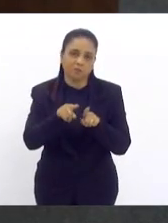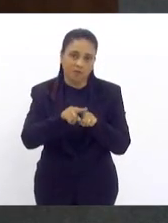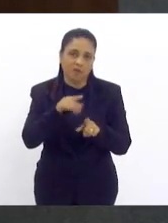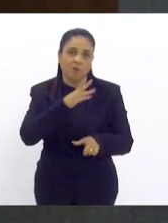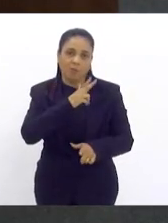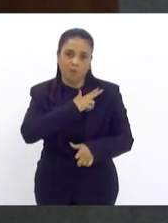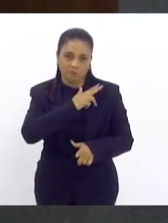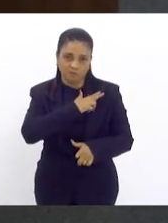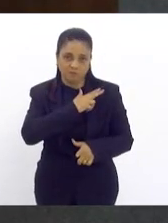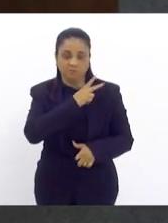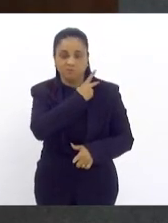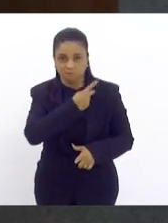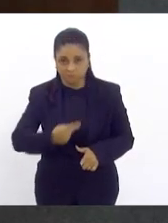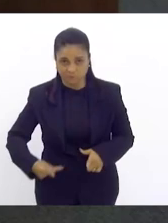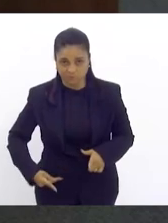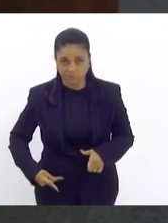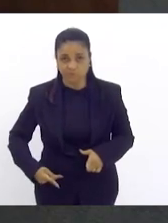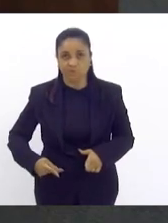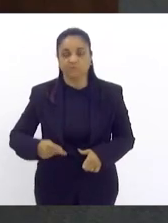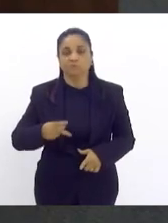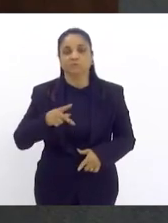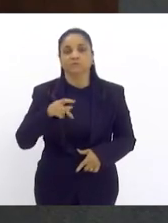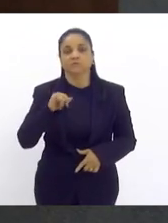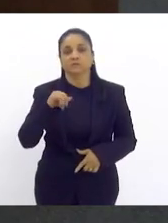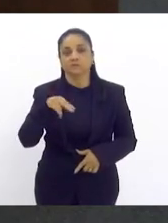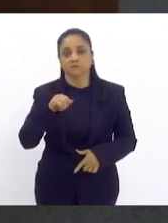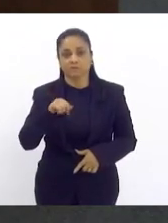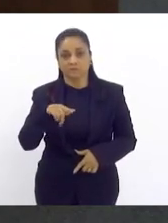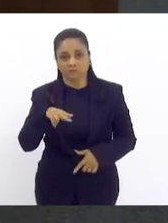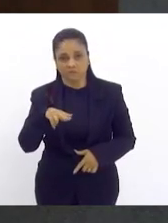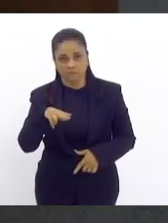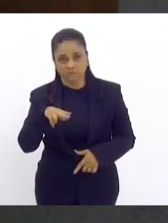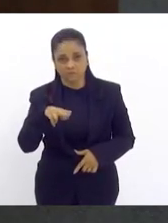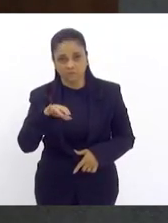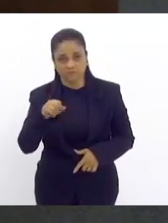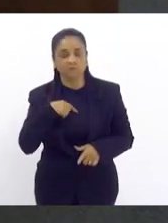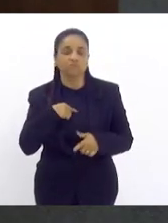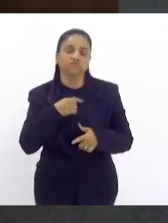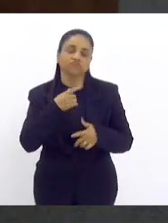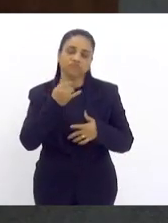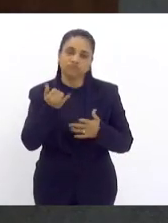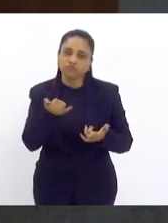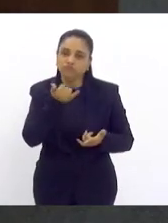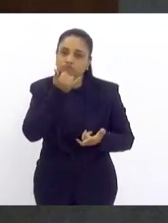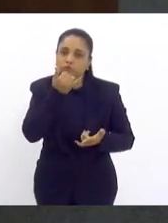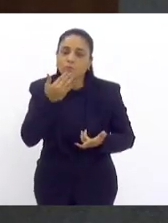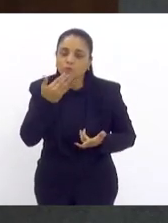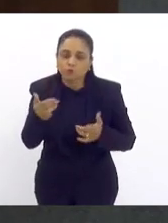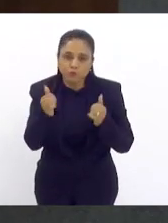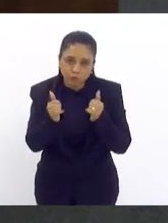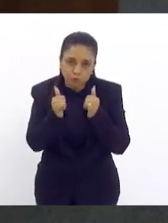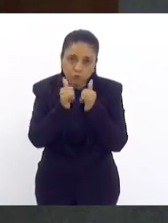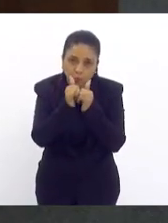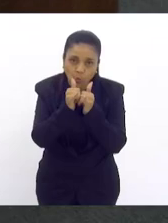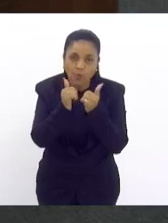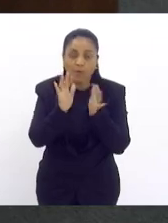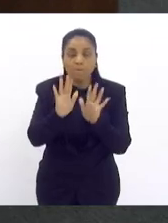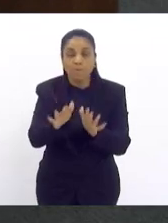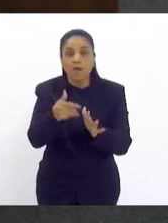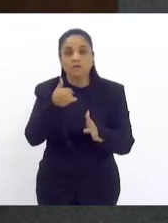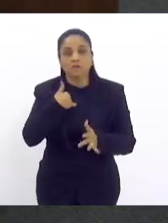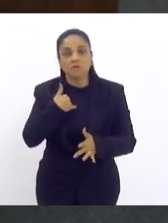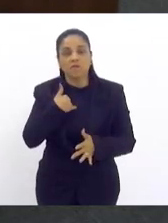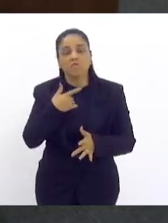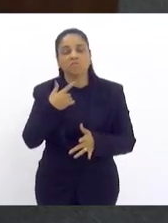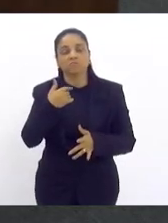Luiz Inácio Lula da Silva se retratou publicamente pediu desculpas e agora eu falo exatamente como